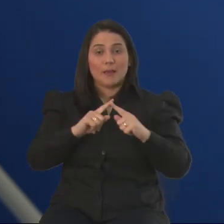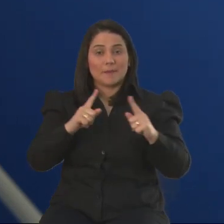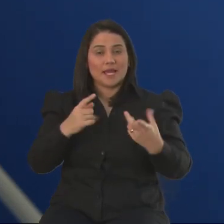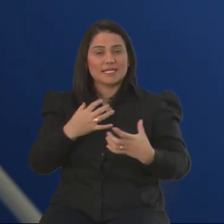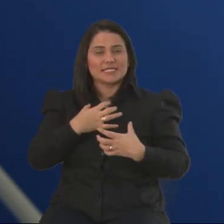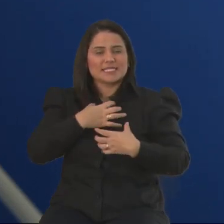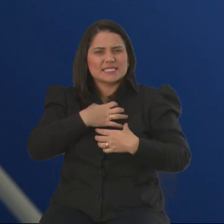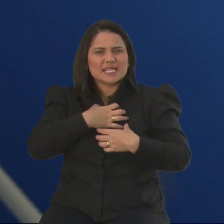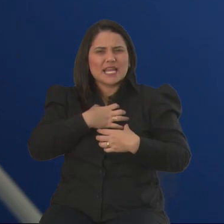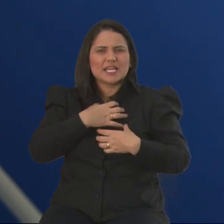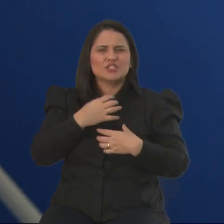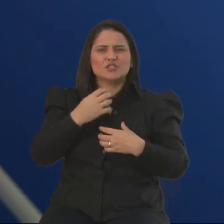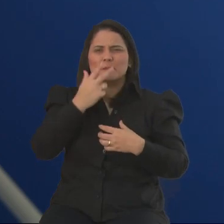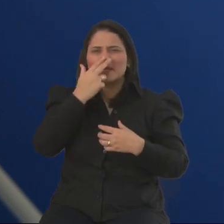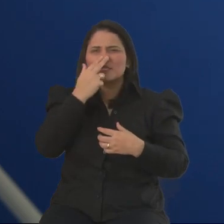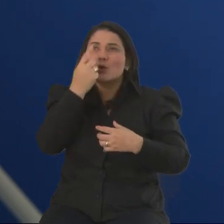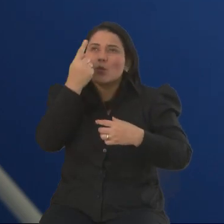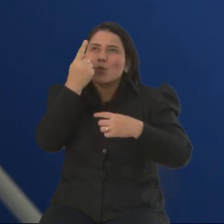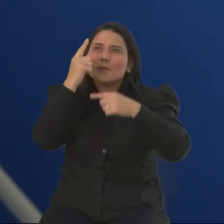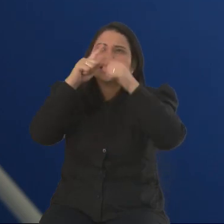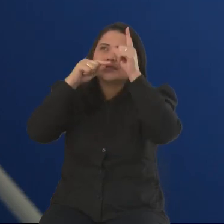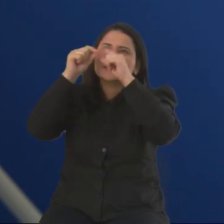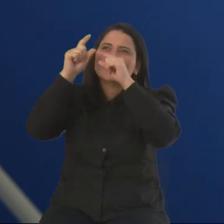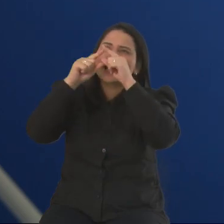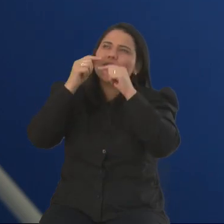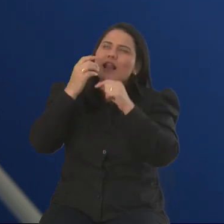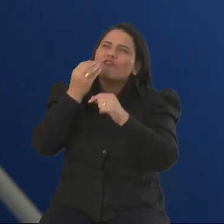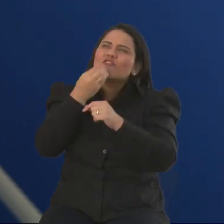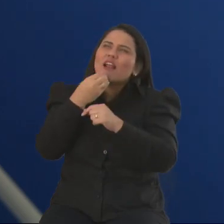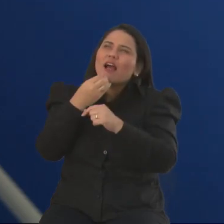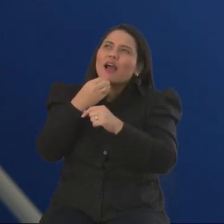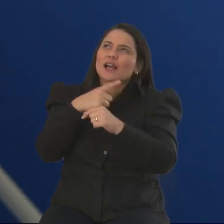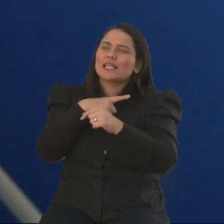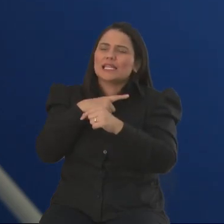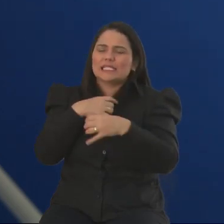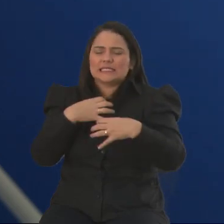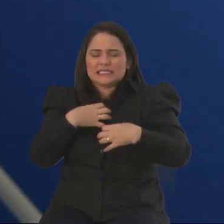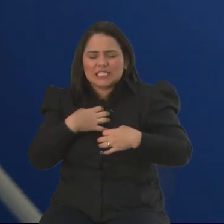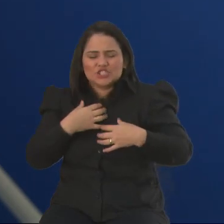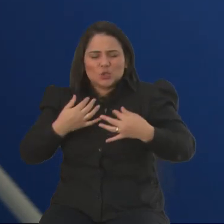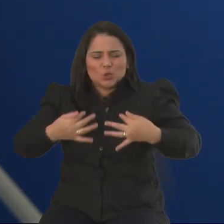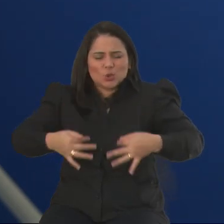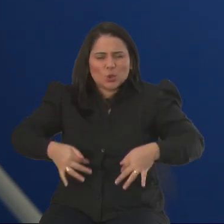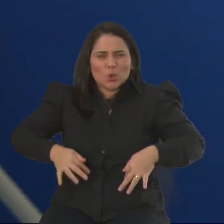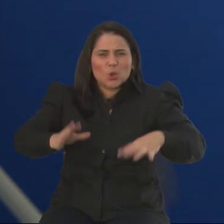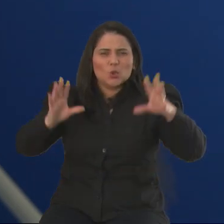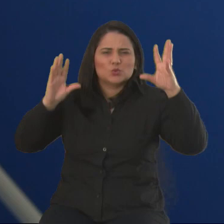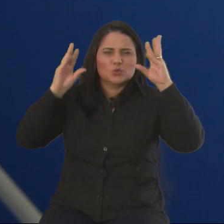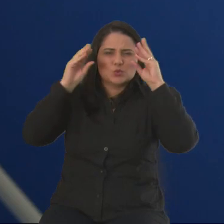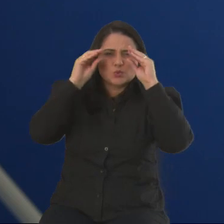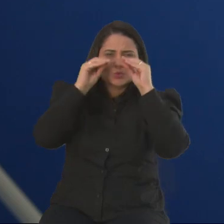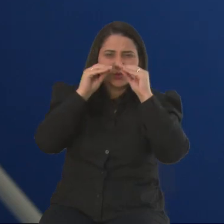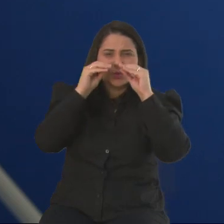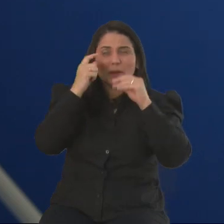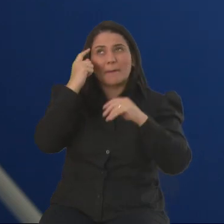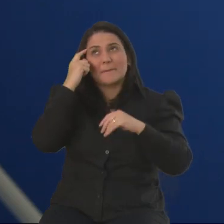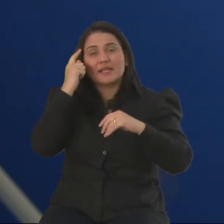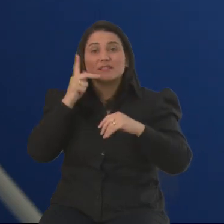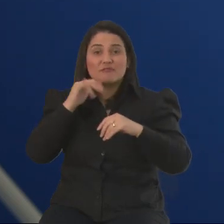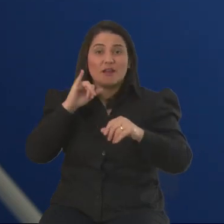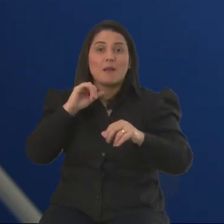fraca acompanhada de dor e escuridão. Acreditava que fosse tudo mudar e que o brilho das estrelas cadentes